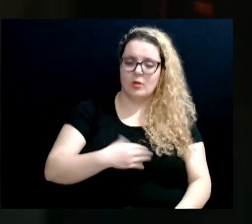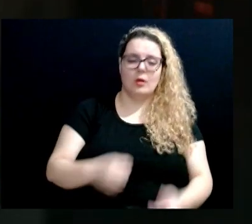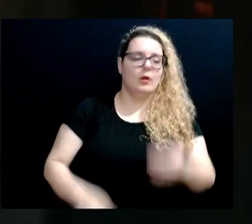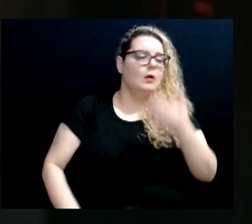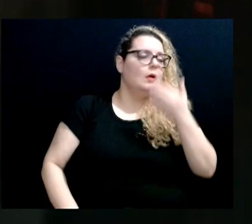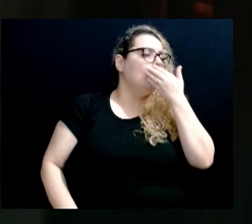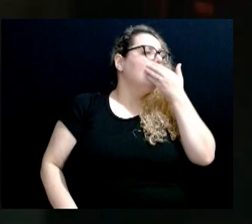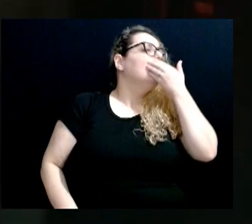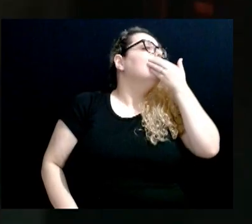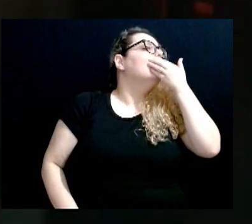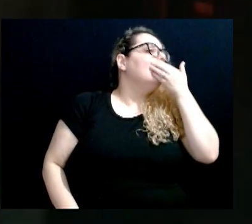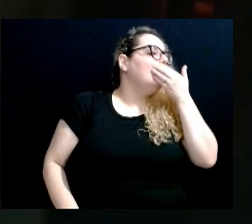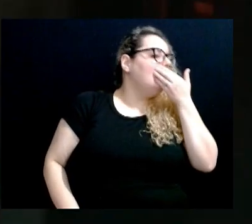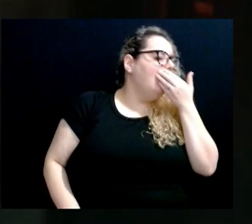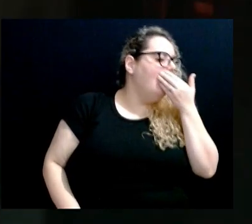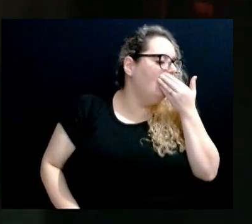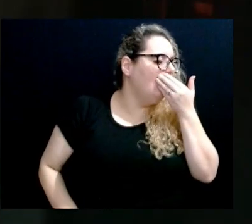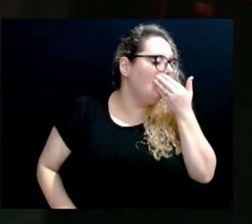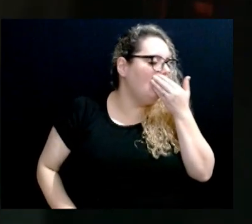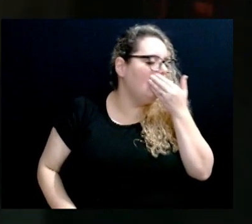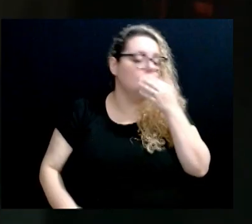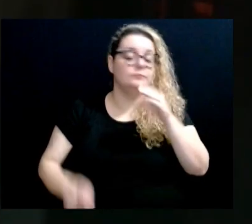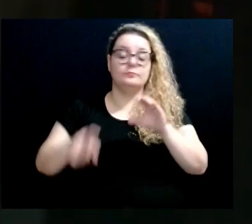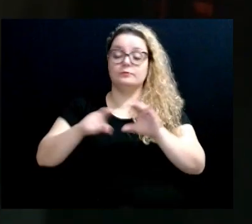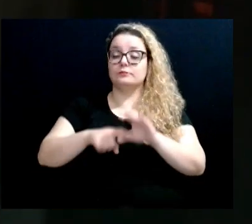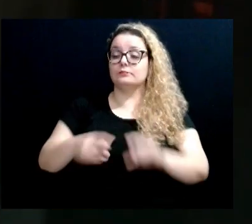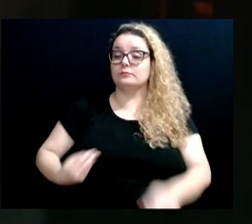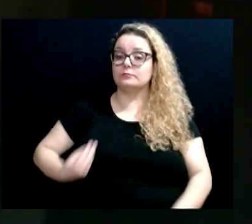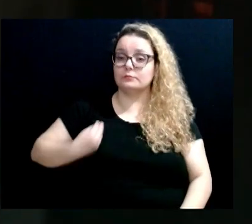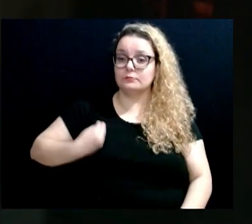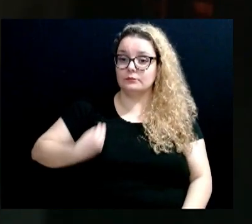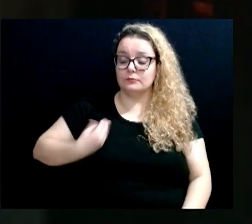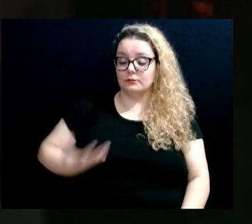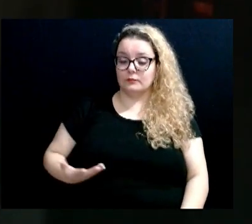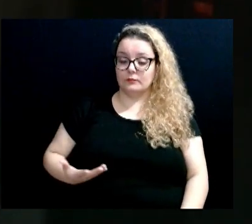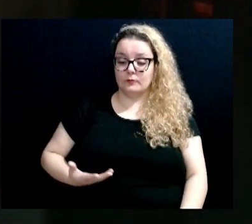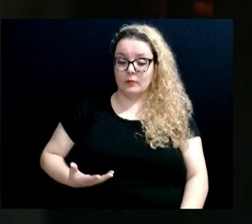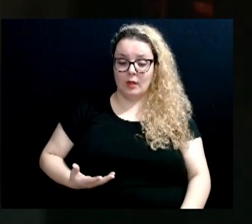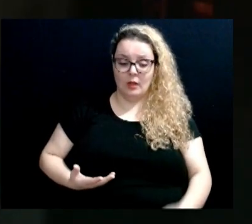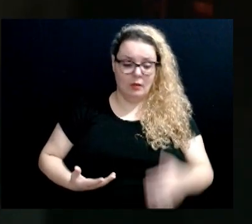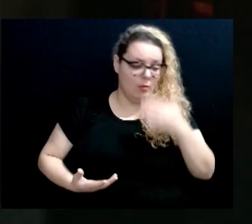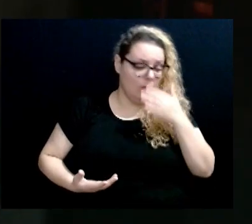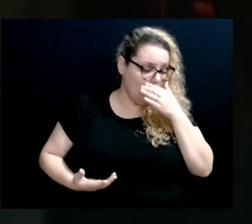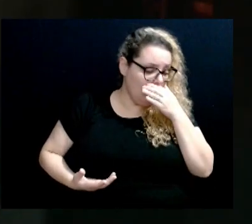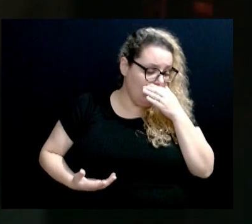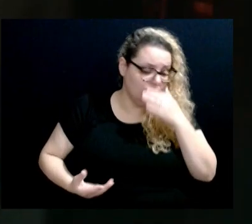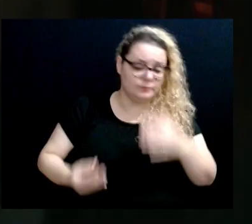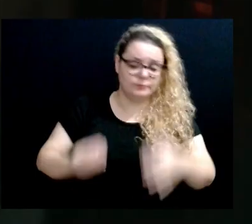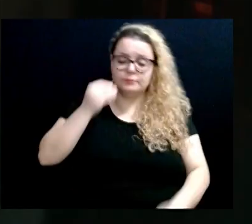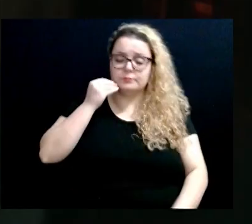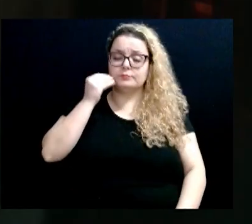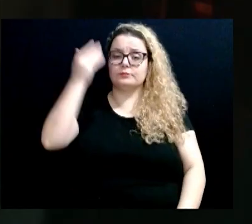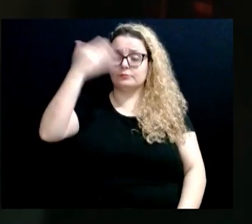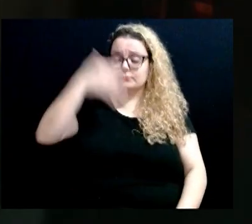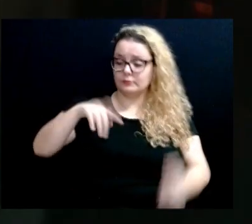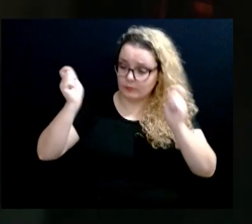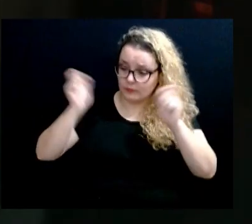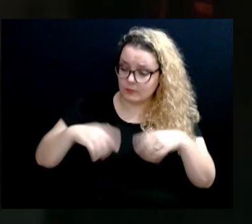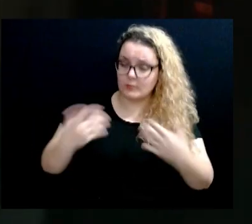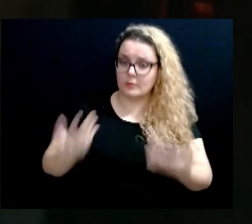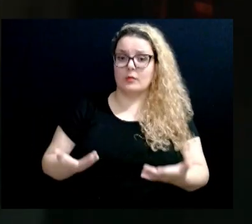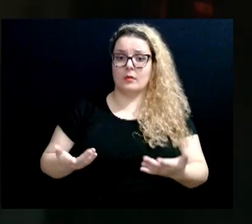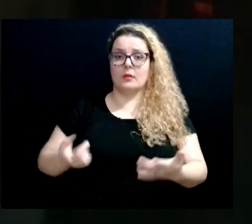que vivem, ao invés de tentar provar que são suficientes, eles começam a esconder